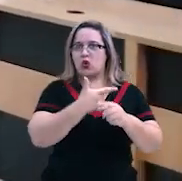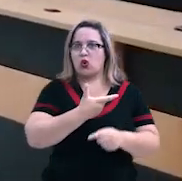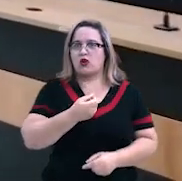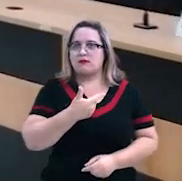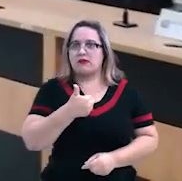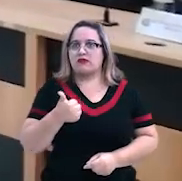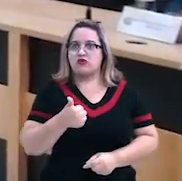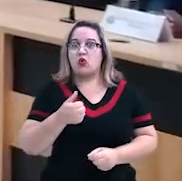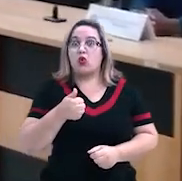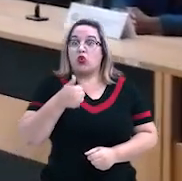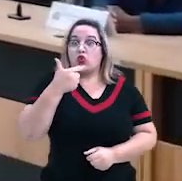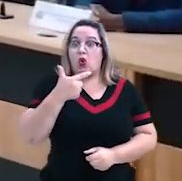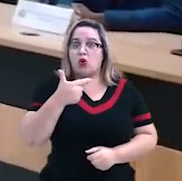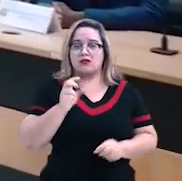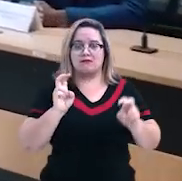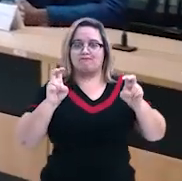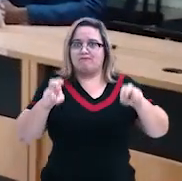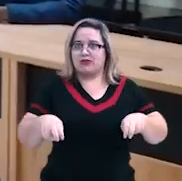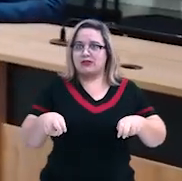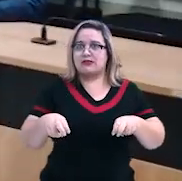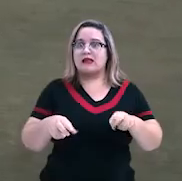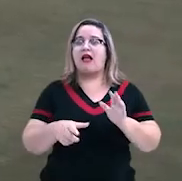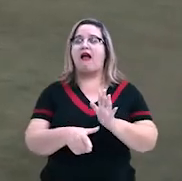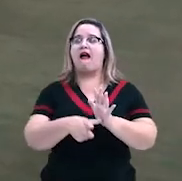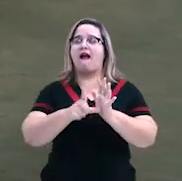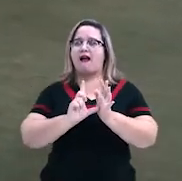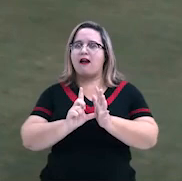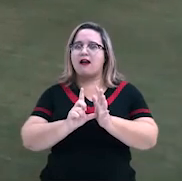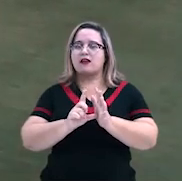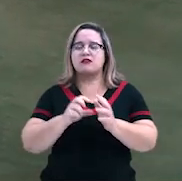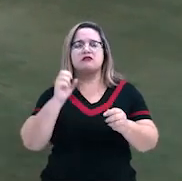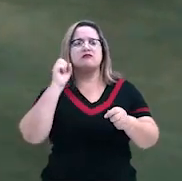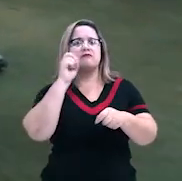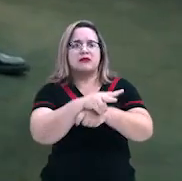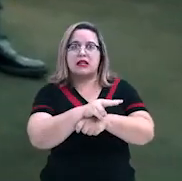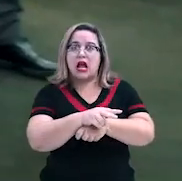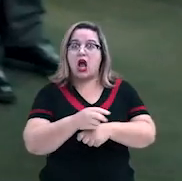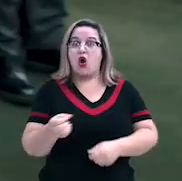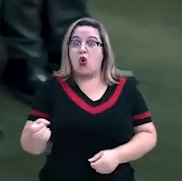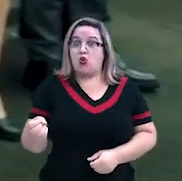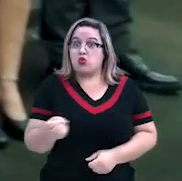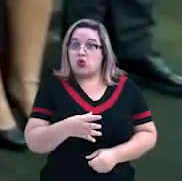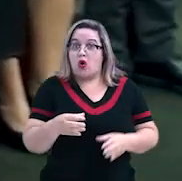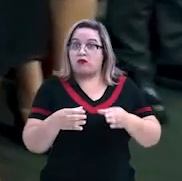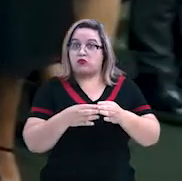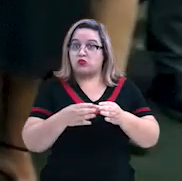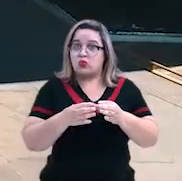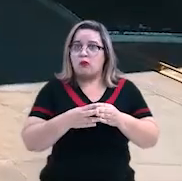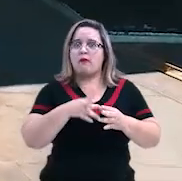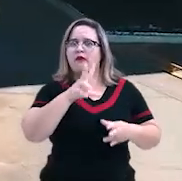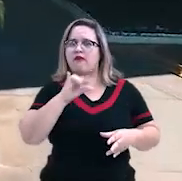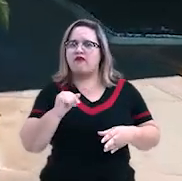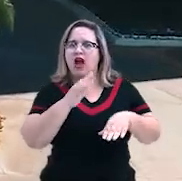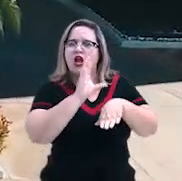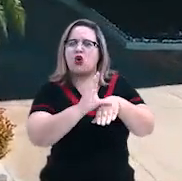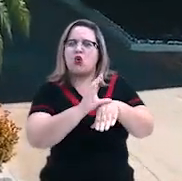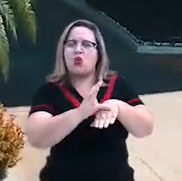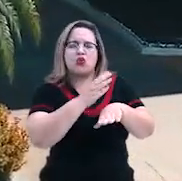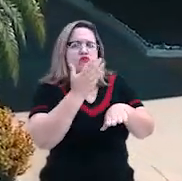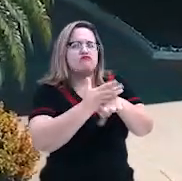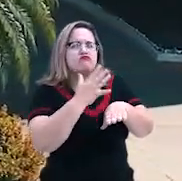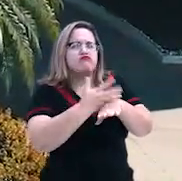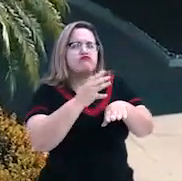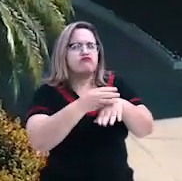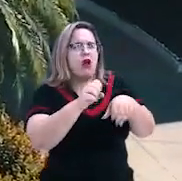2021, 12 tomaram posse. Antes de assumirem nas promotorias designadas, os novos integrantes participarão